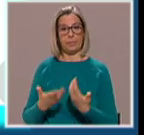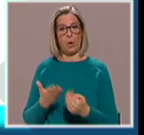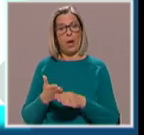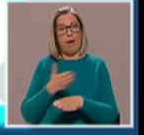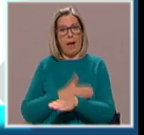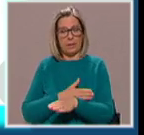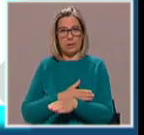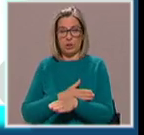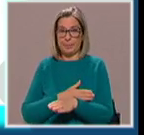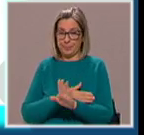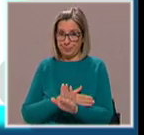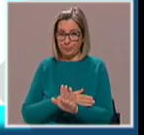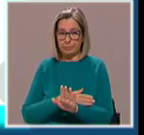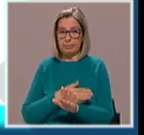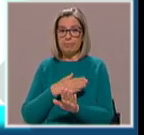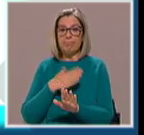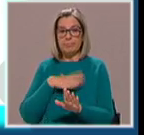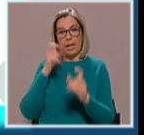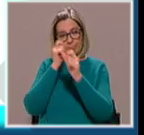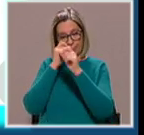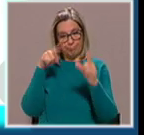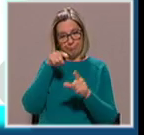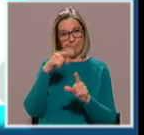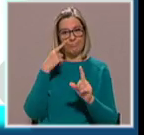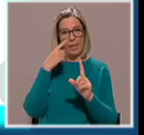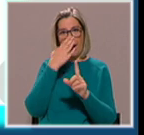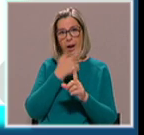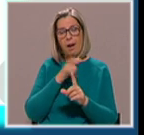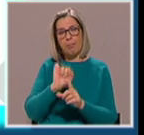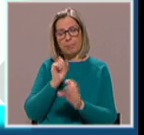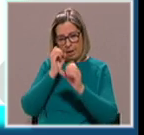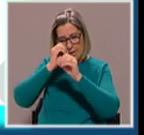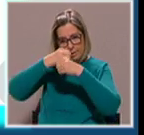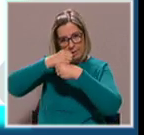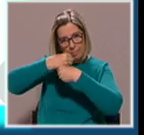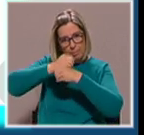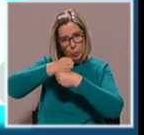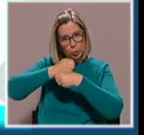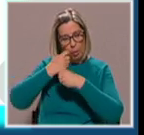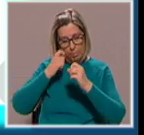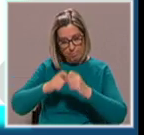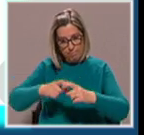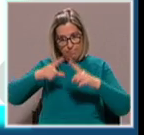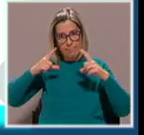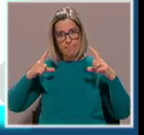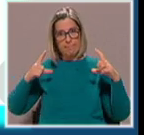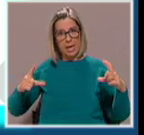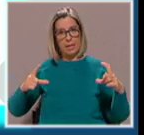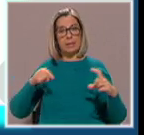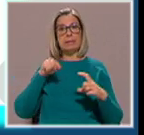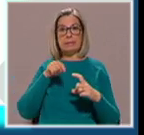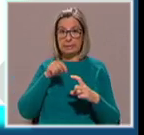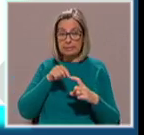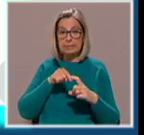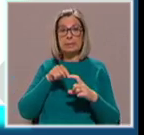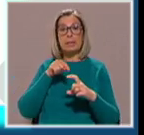disso, aliás, peço desculpa, ainda temos aqui também a imagem ao microscópio óptico. Lembram-se na primeira aula de todas quando falámos do microscópio. Portanto, é possível